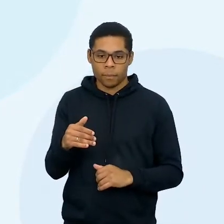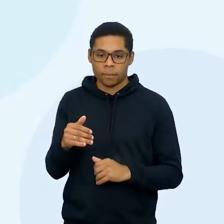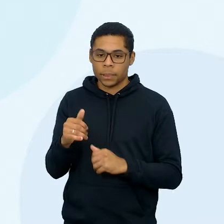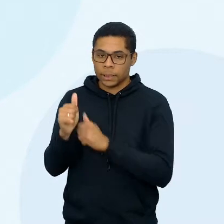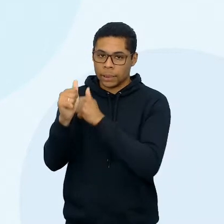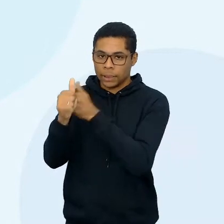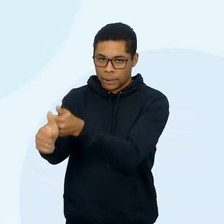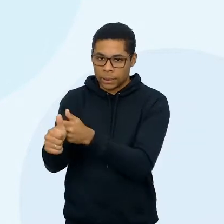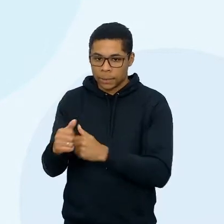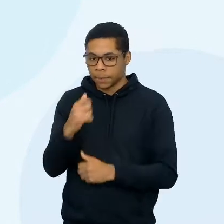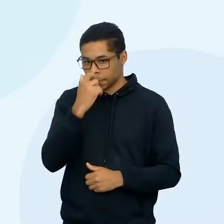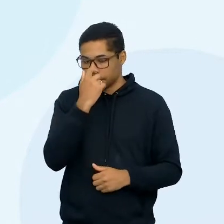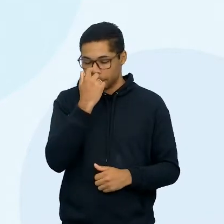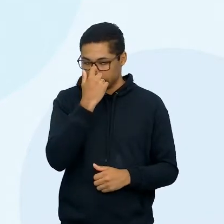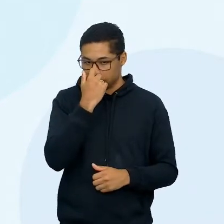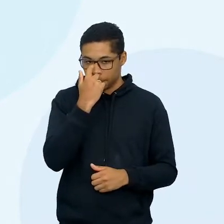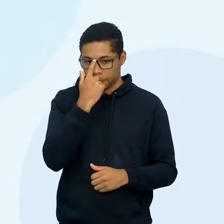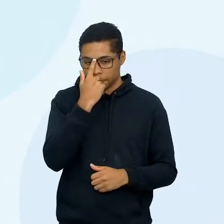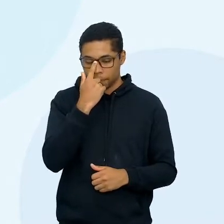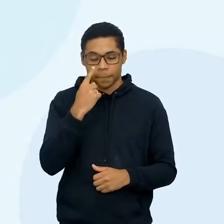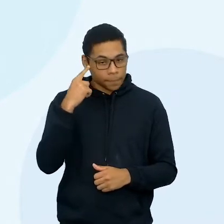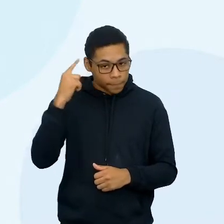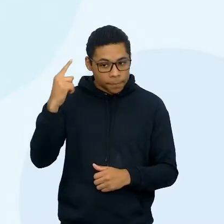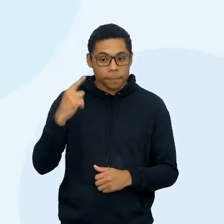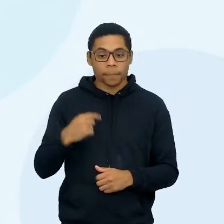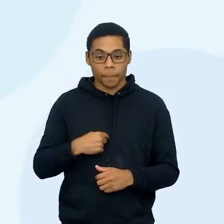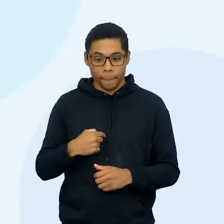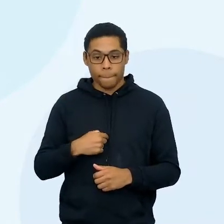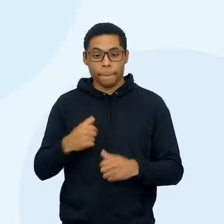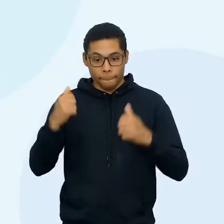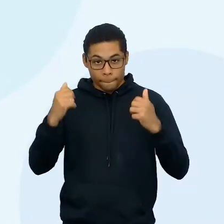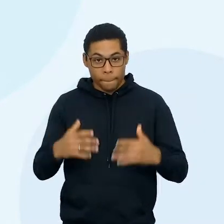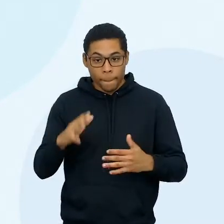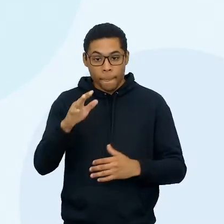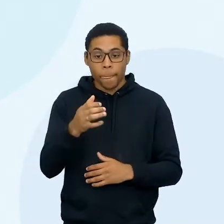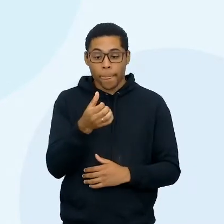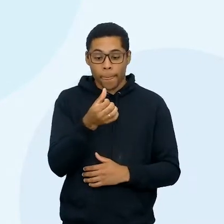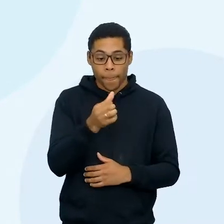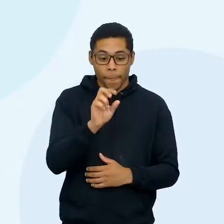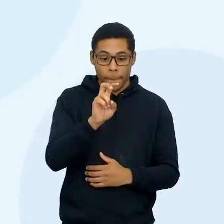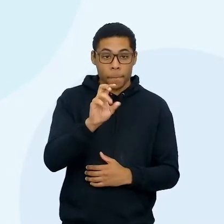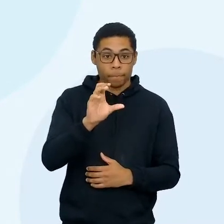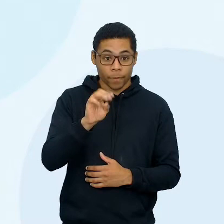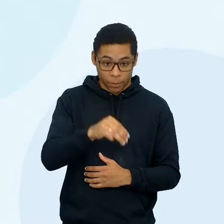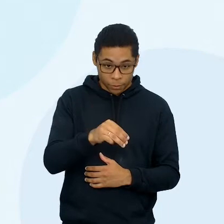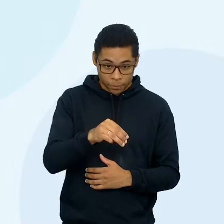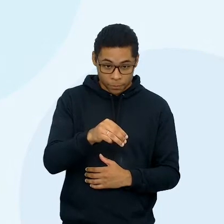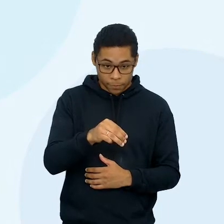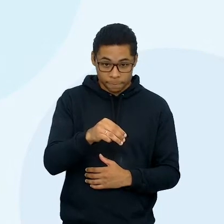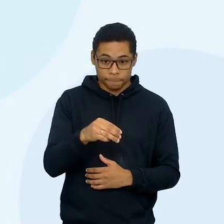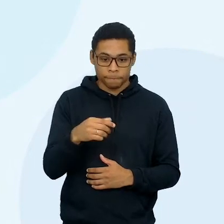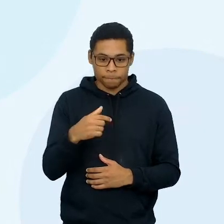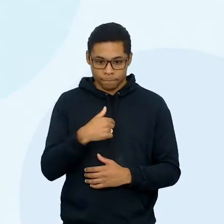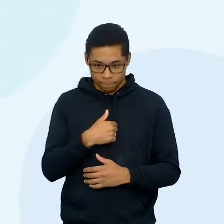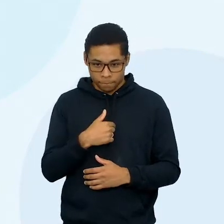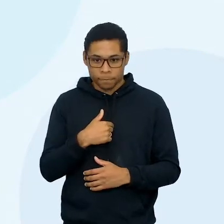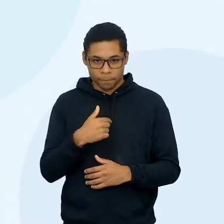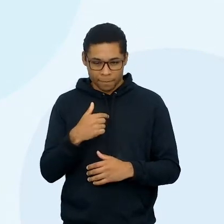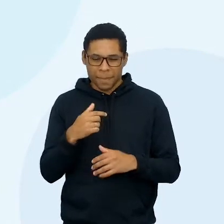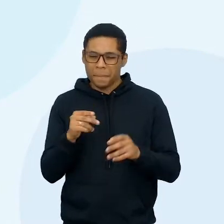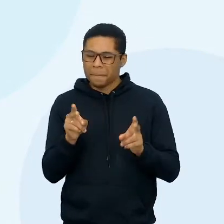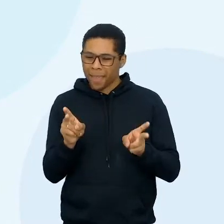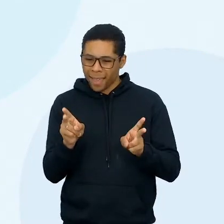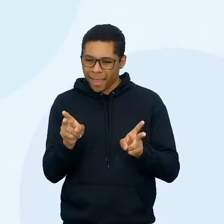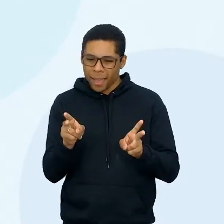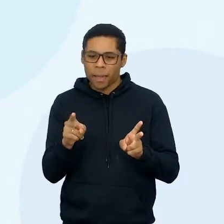escala. Veja que se eu considerar também 65 centímetros e fazendo aí a